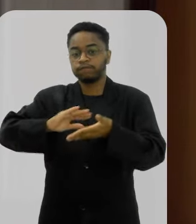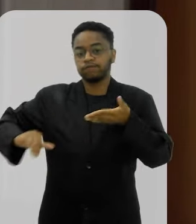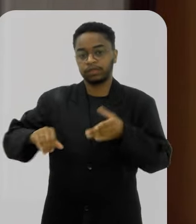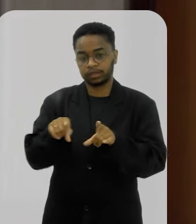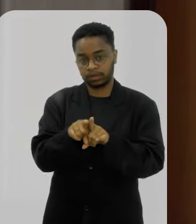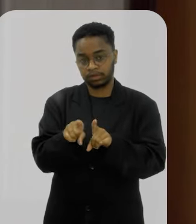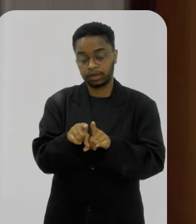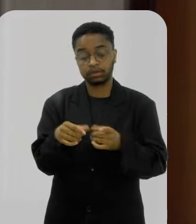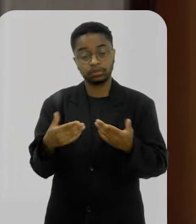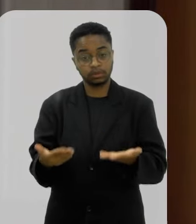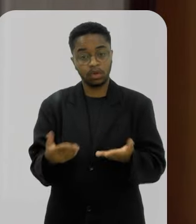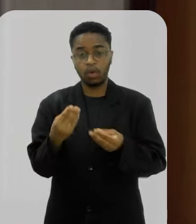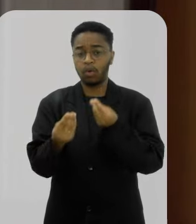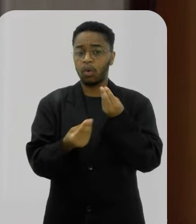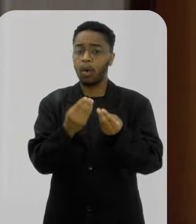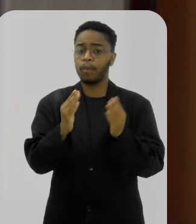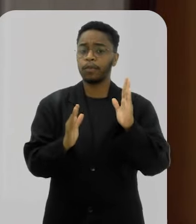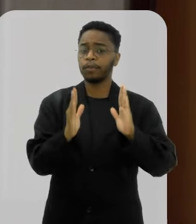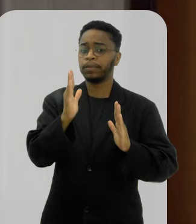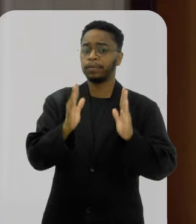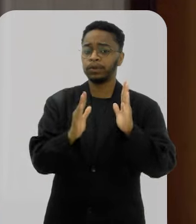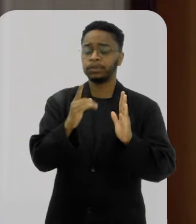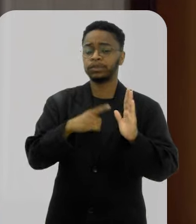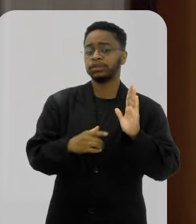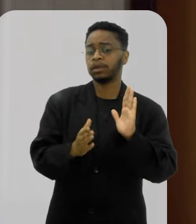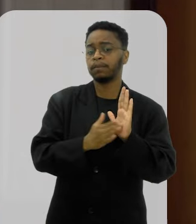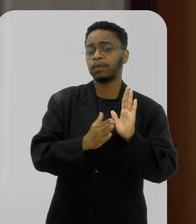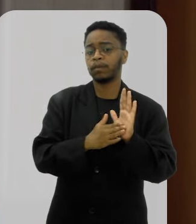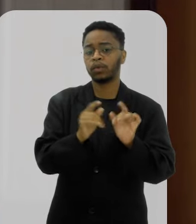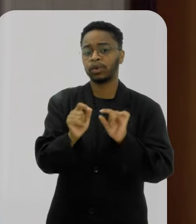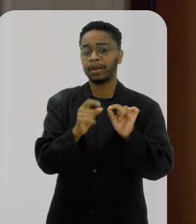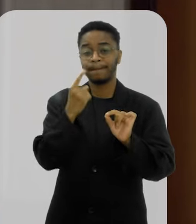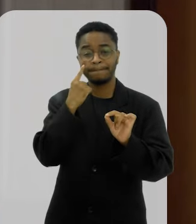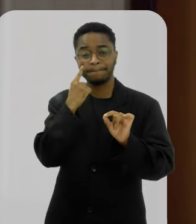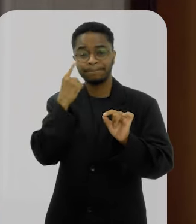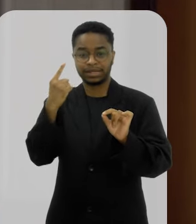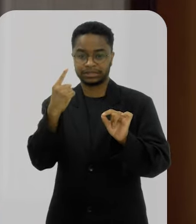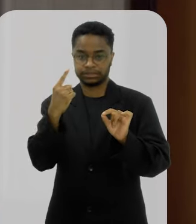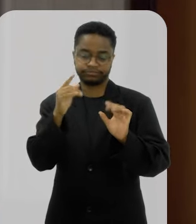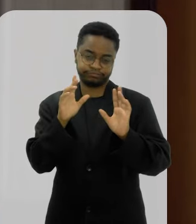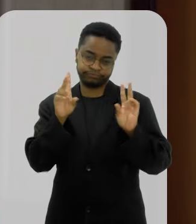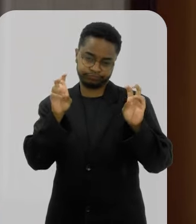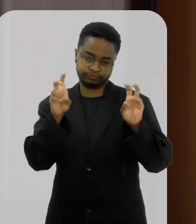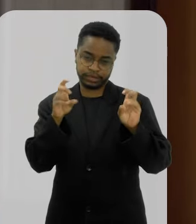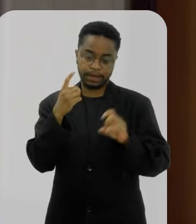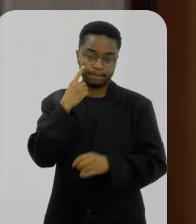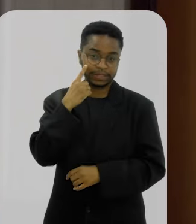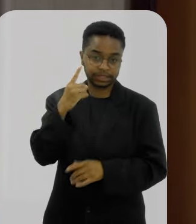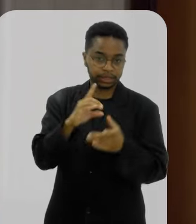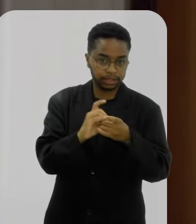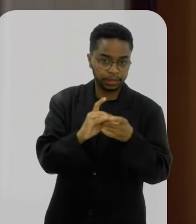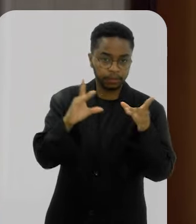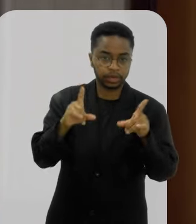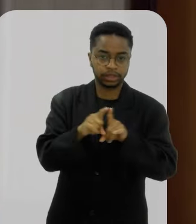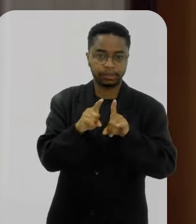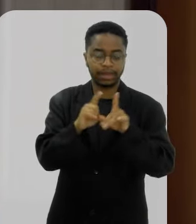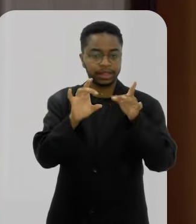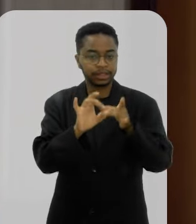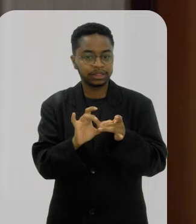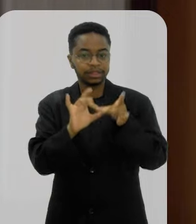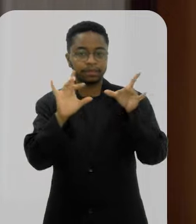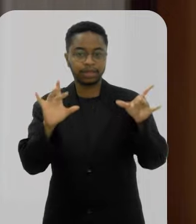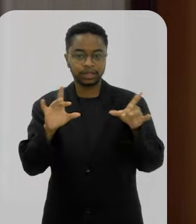Então, como um regime que se propõe a pensar, né, supostamente, a democracia